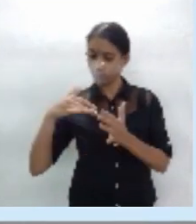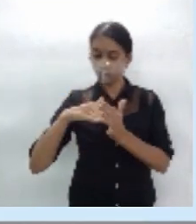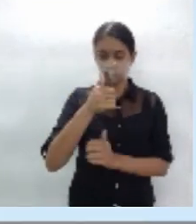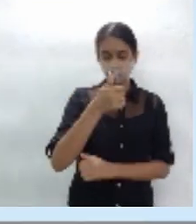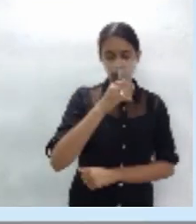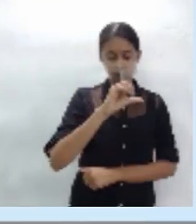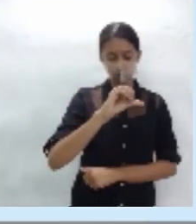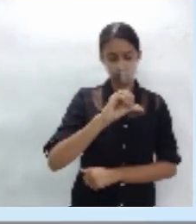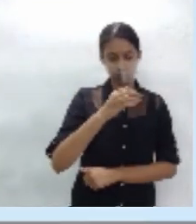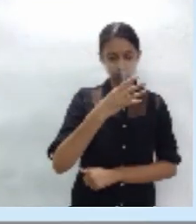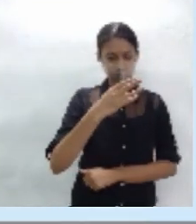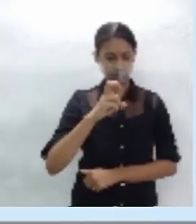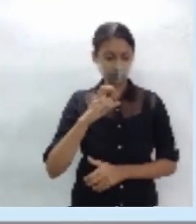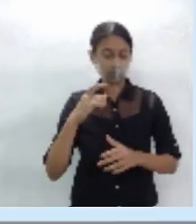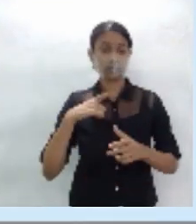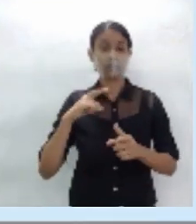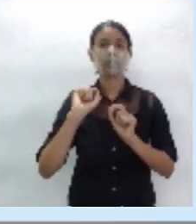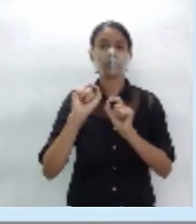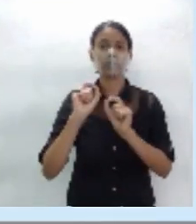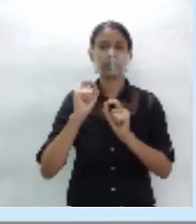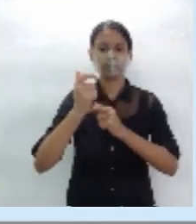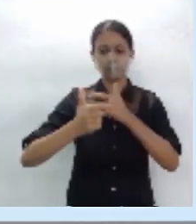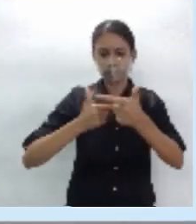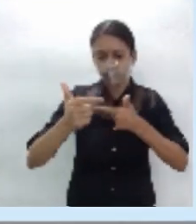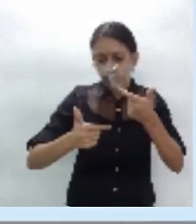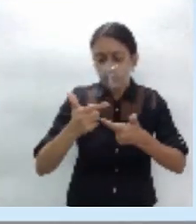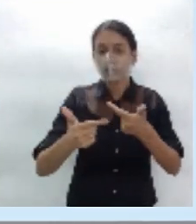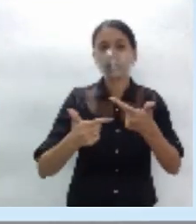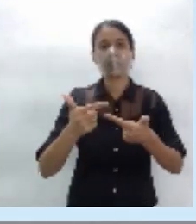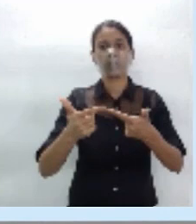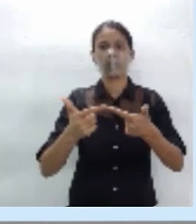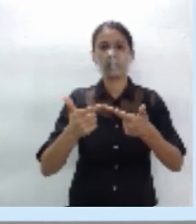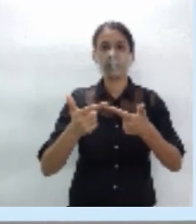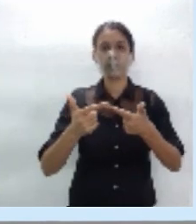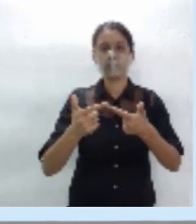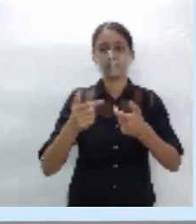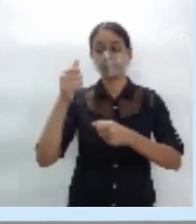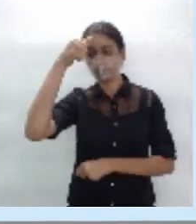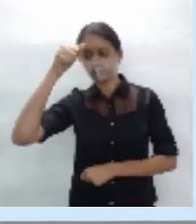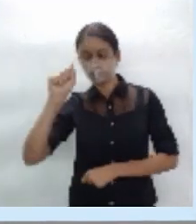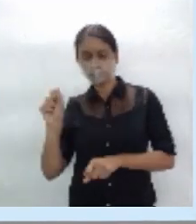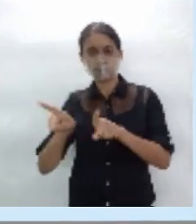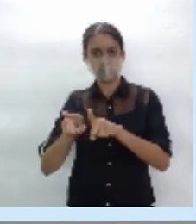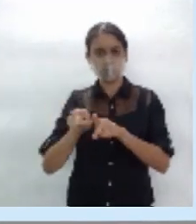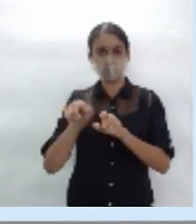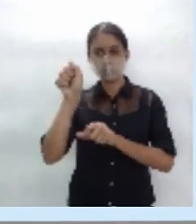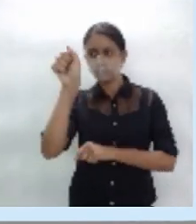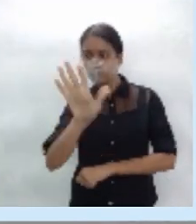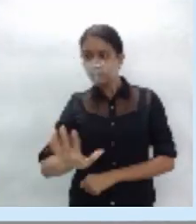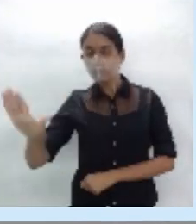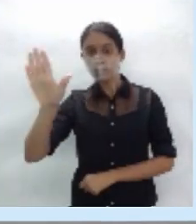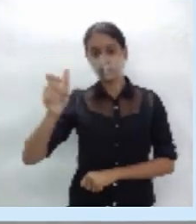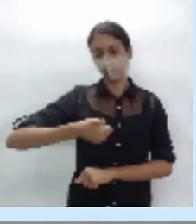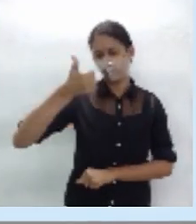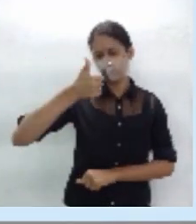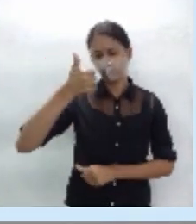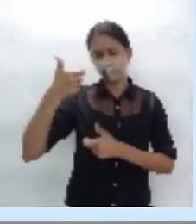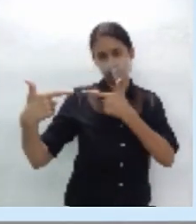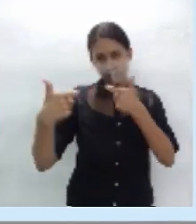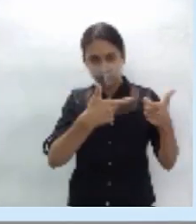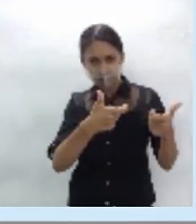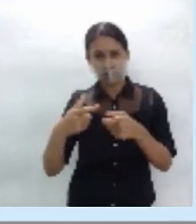suas colônias no continente africano e asiático, tá bom? Então, a Primeira